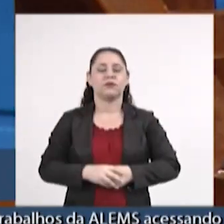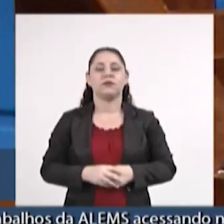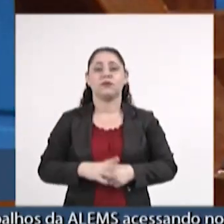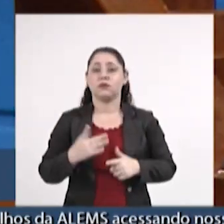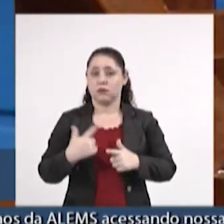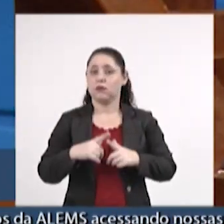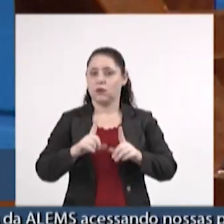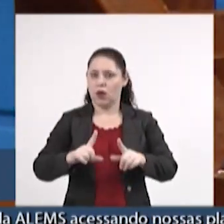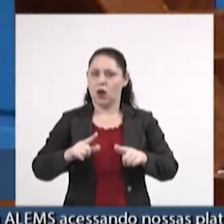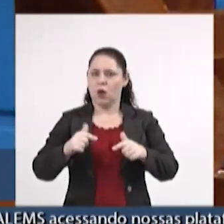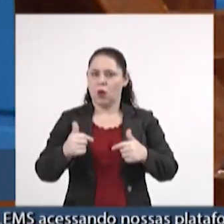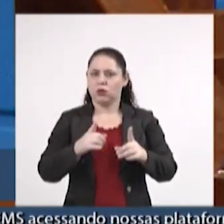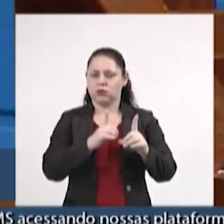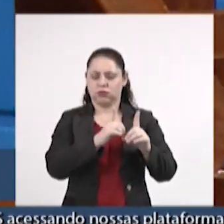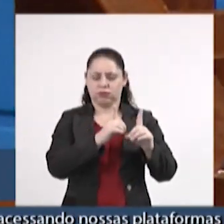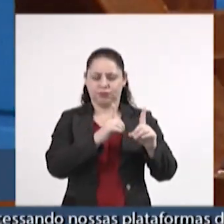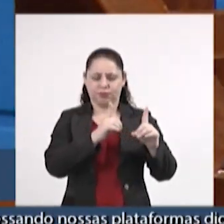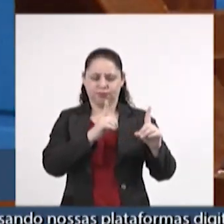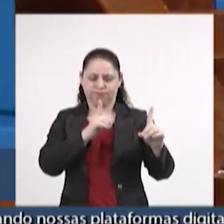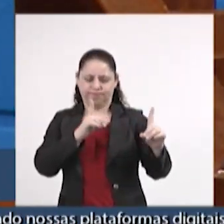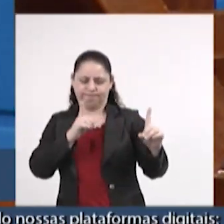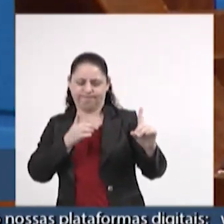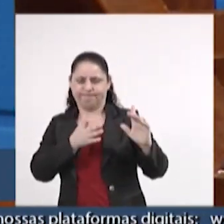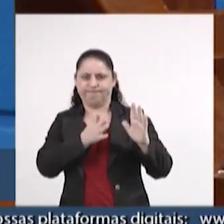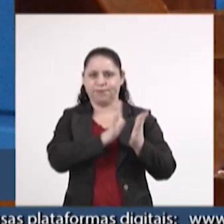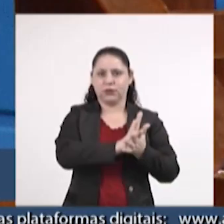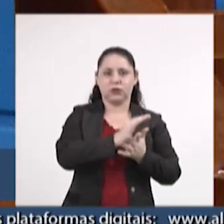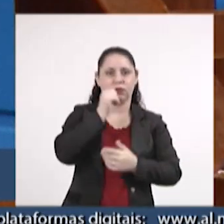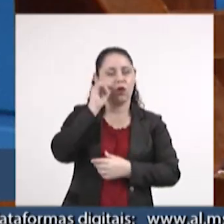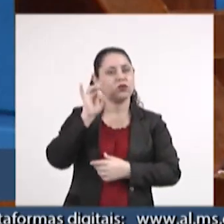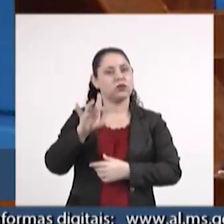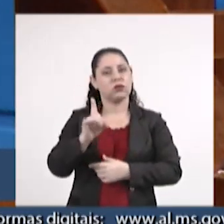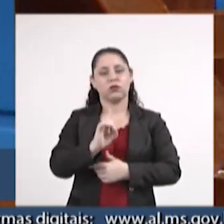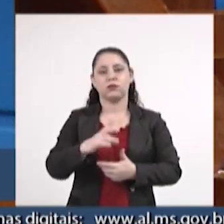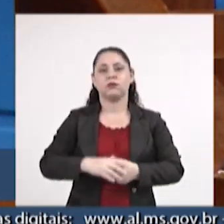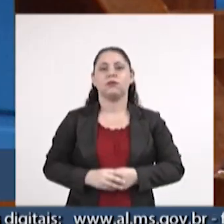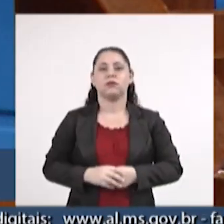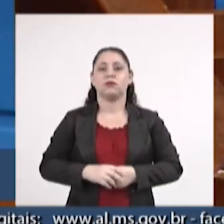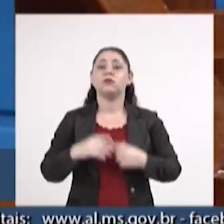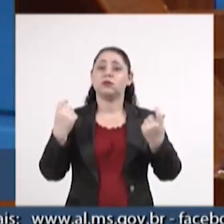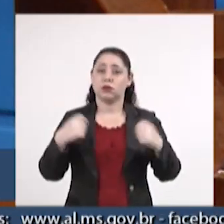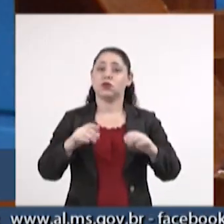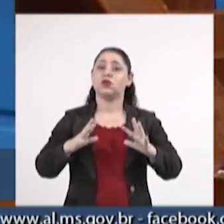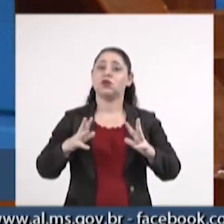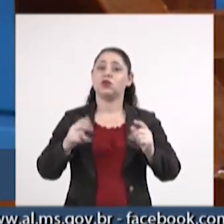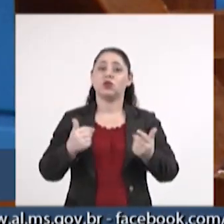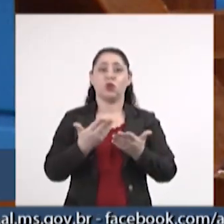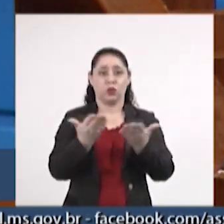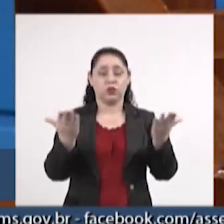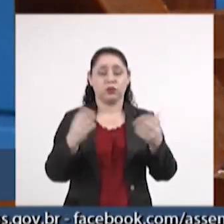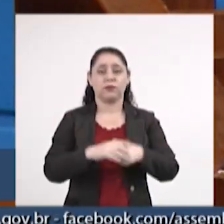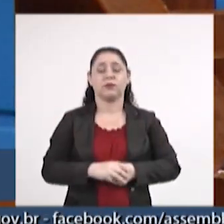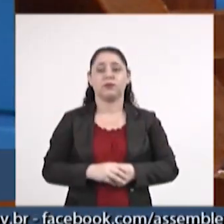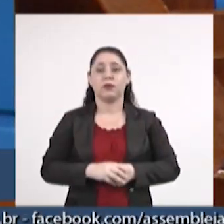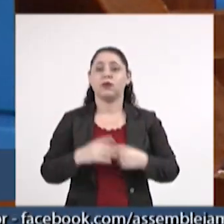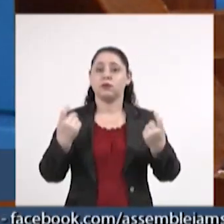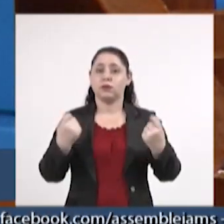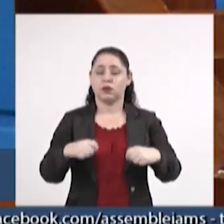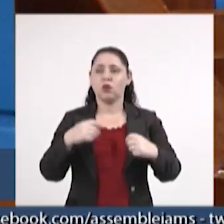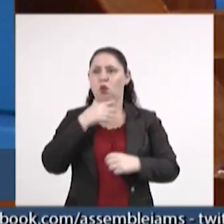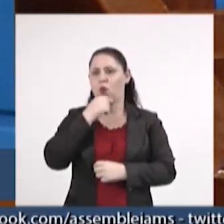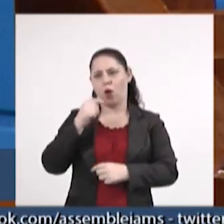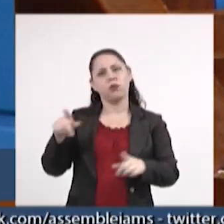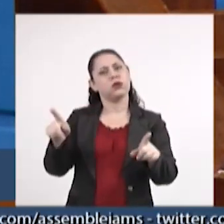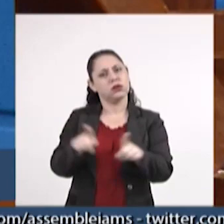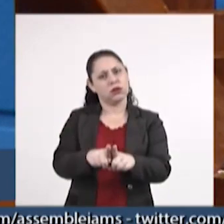porque a luta pela misoginia não pode ser só das mulheres. Ela precisa ser de todos nós, ela precisa ser dos nossos